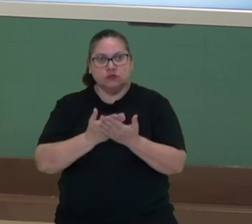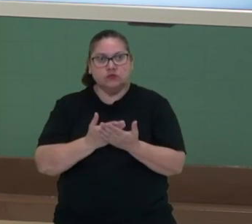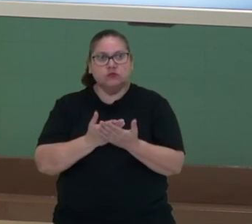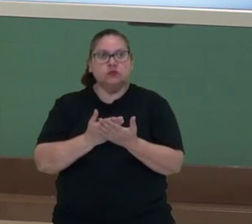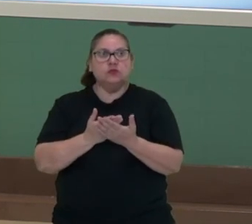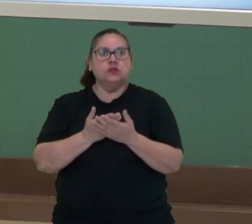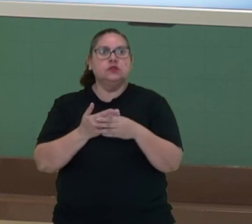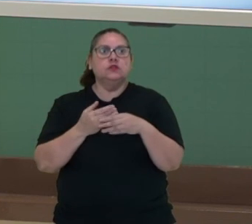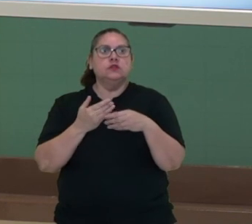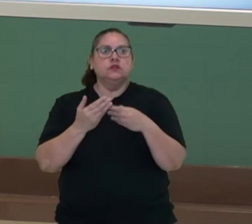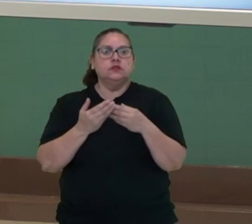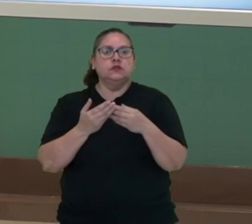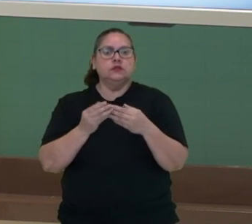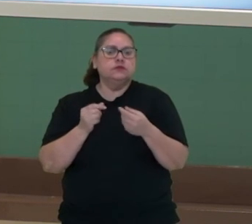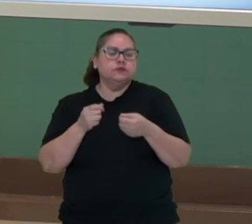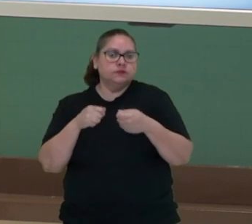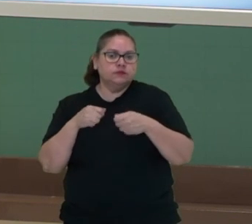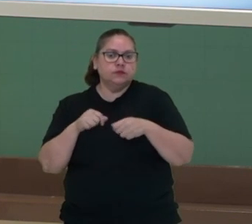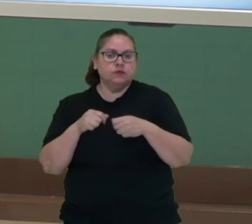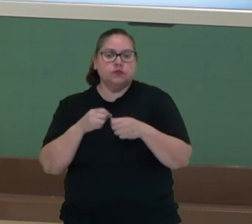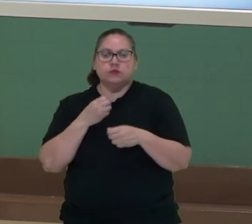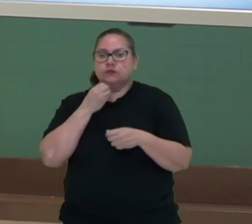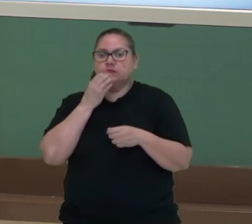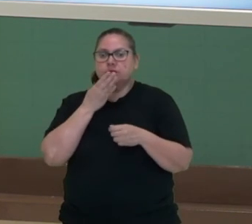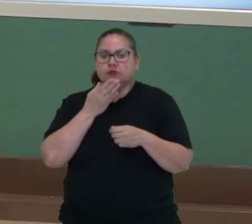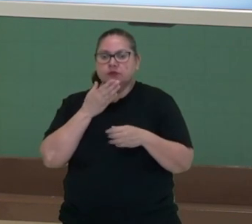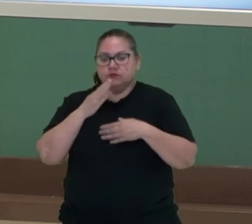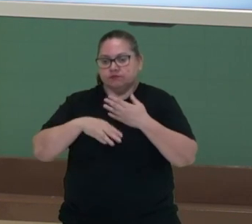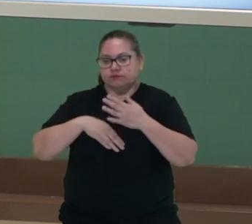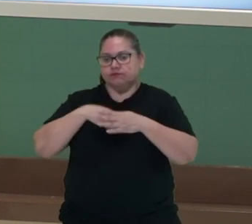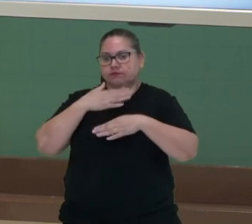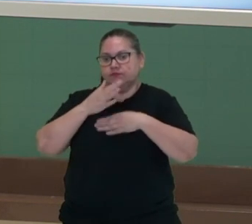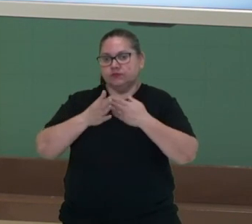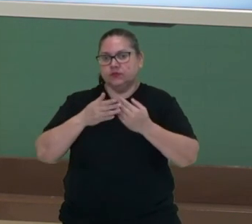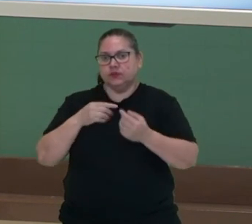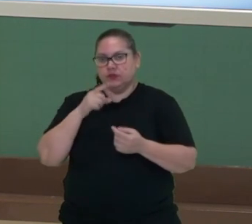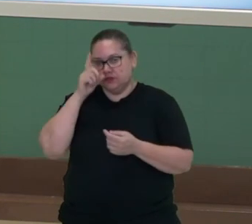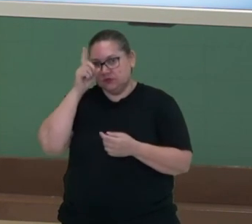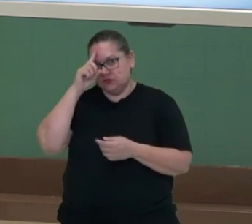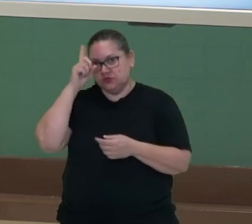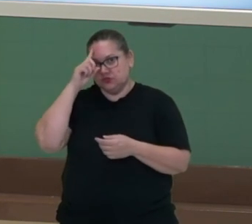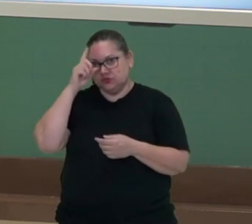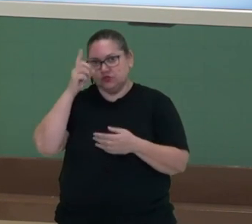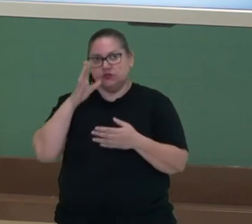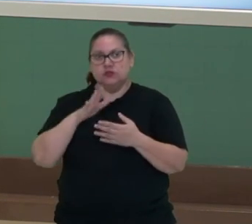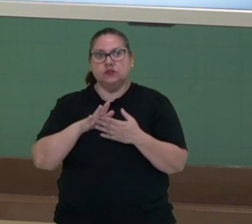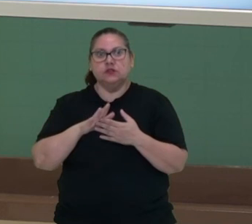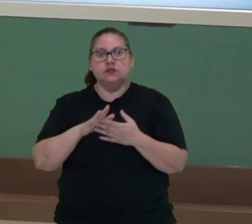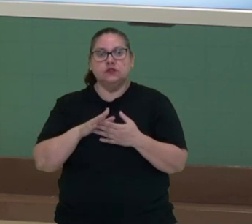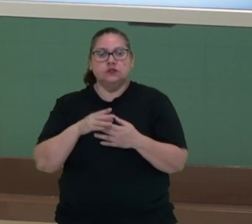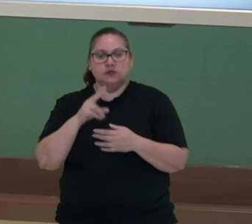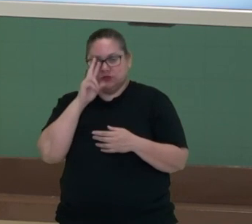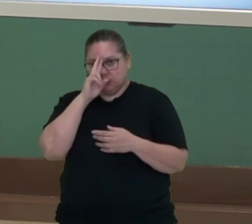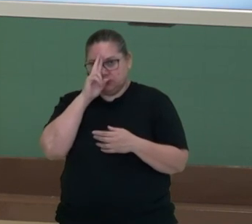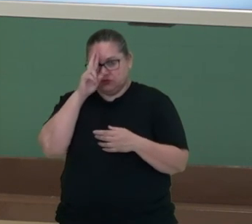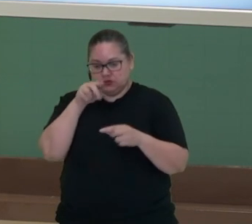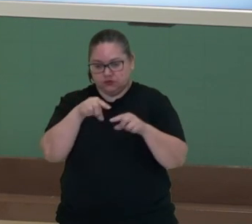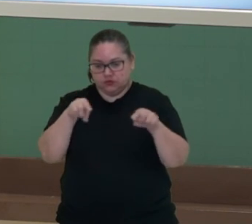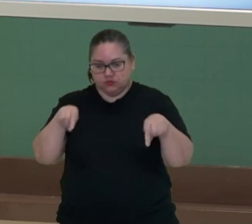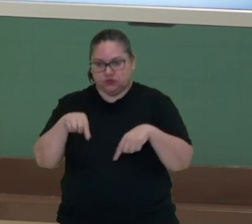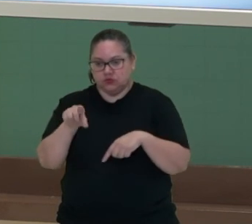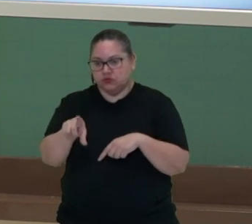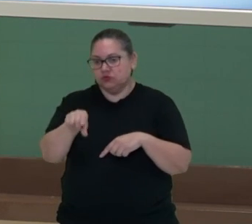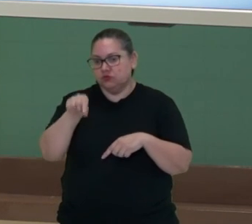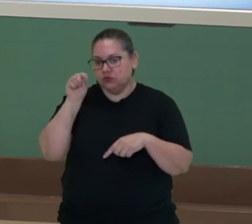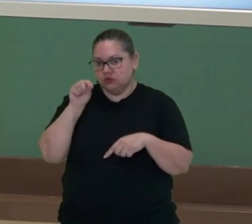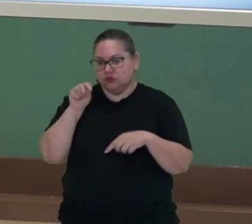que propiciam, né, o bom desenvolvimento do nosso dia a dia. Né? Esses chefes escolhidos